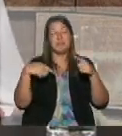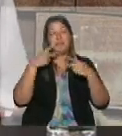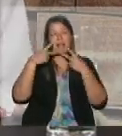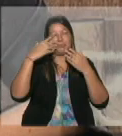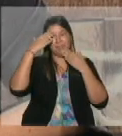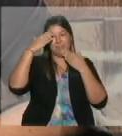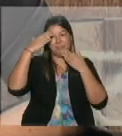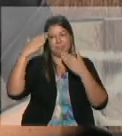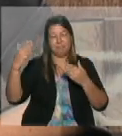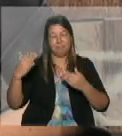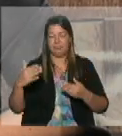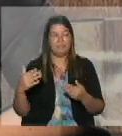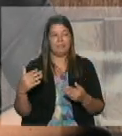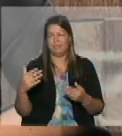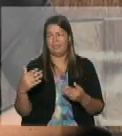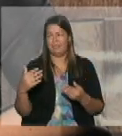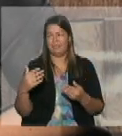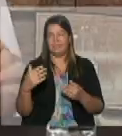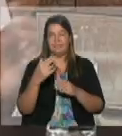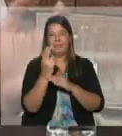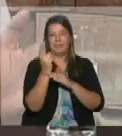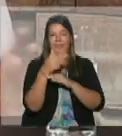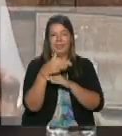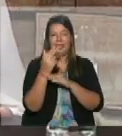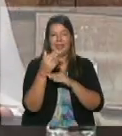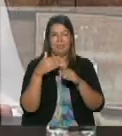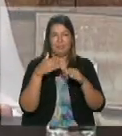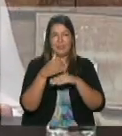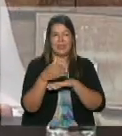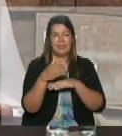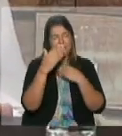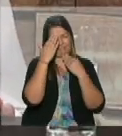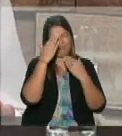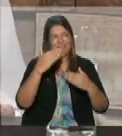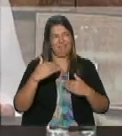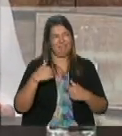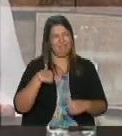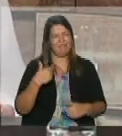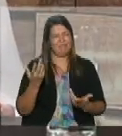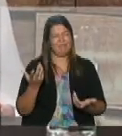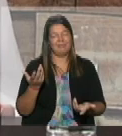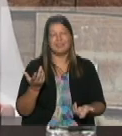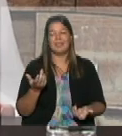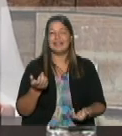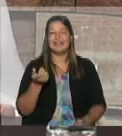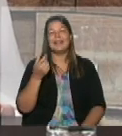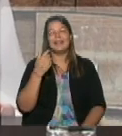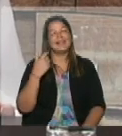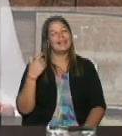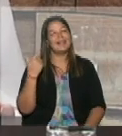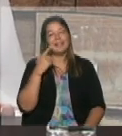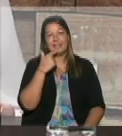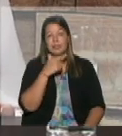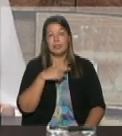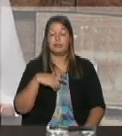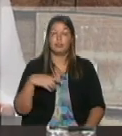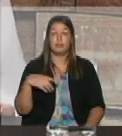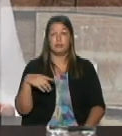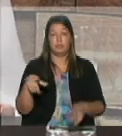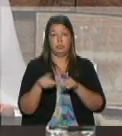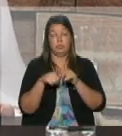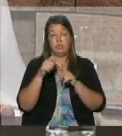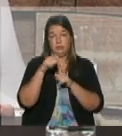thank you. O pedágio ainda agradece. Então era um deslumbramento muito grande. Em julho, justamente quando eu estava